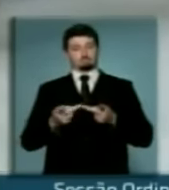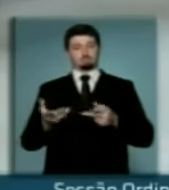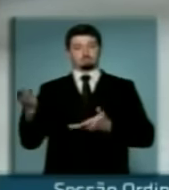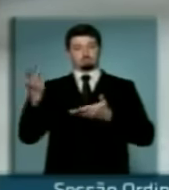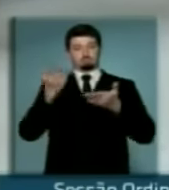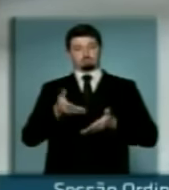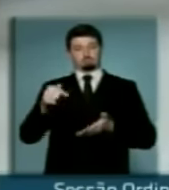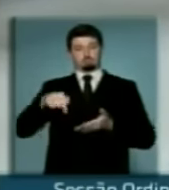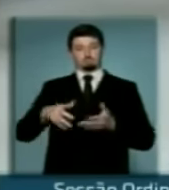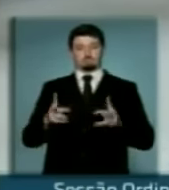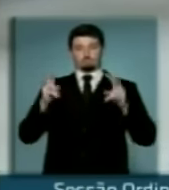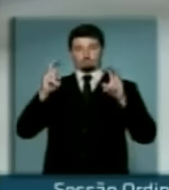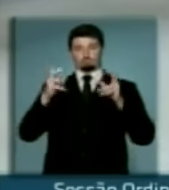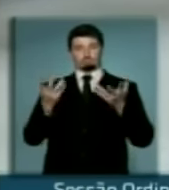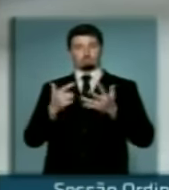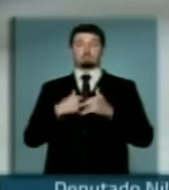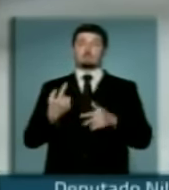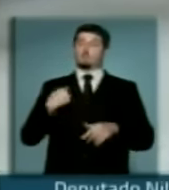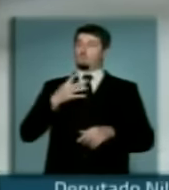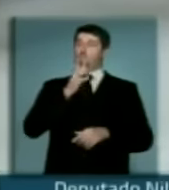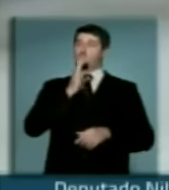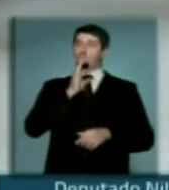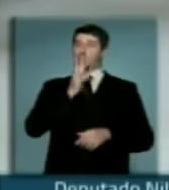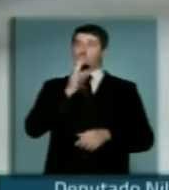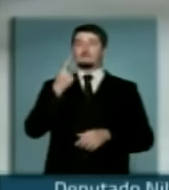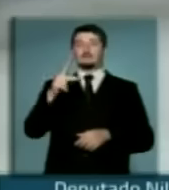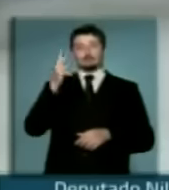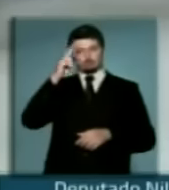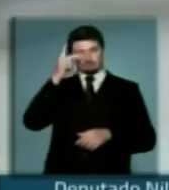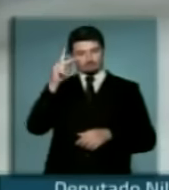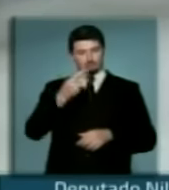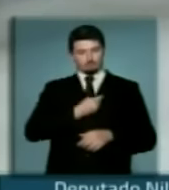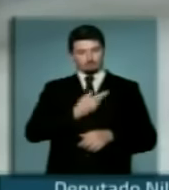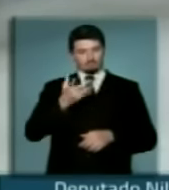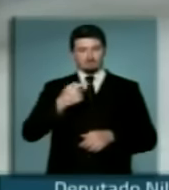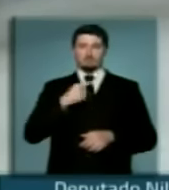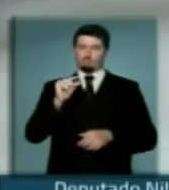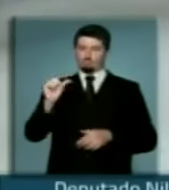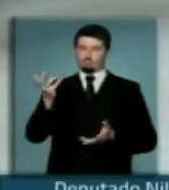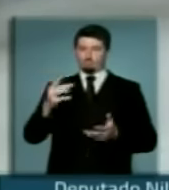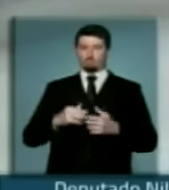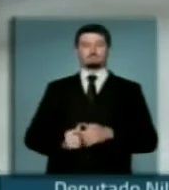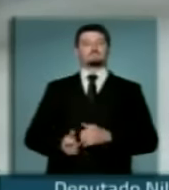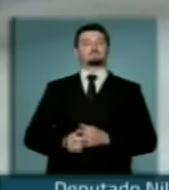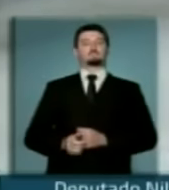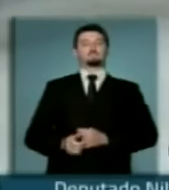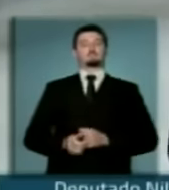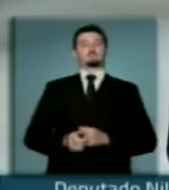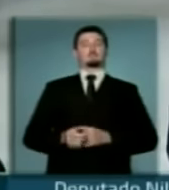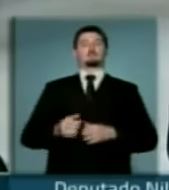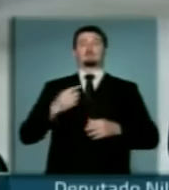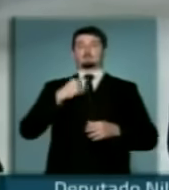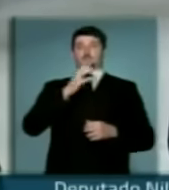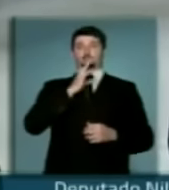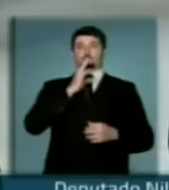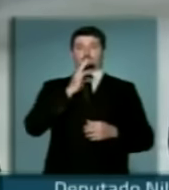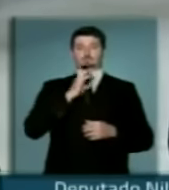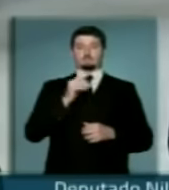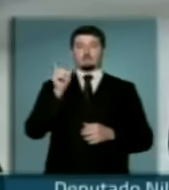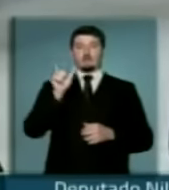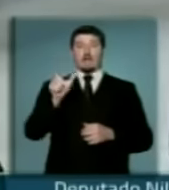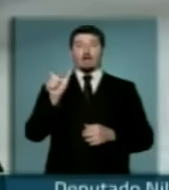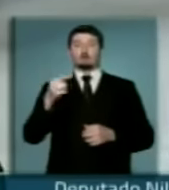essa casa. E eu conheço, assim, a sua trajetória, um pouco da sua trajetória de vida. E conheço de onde